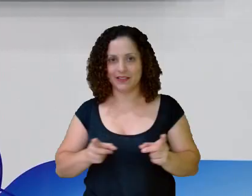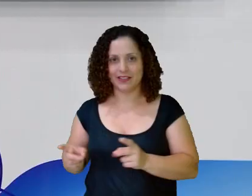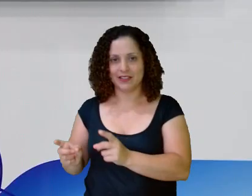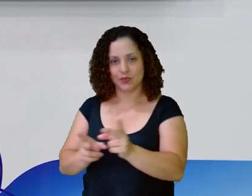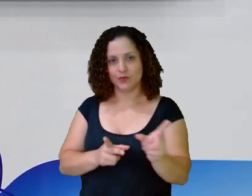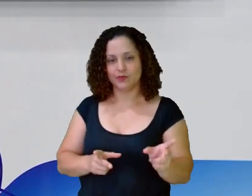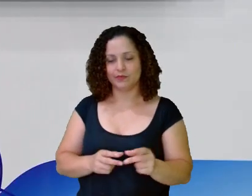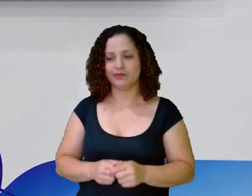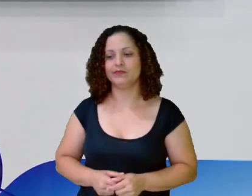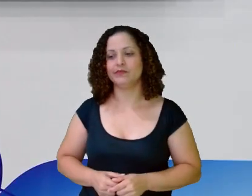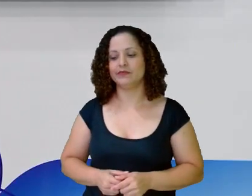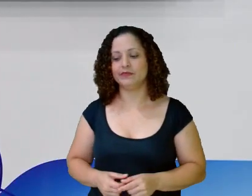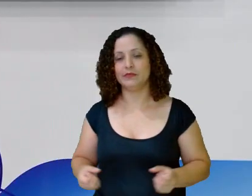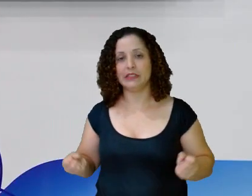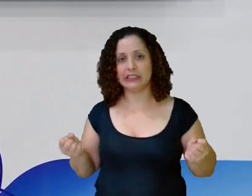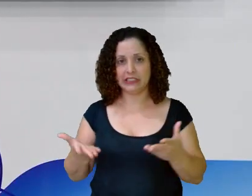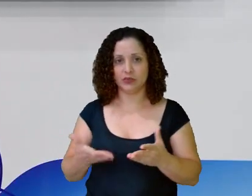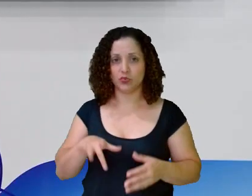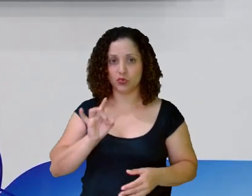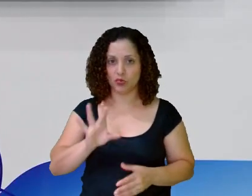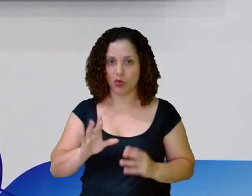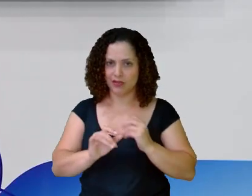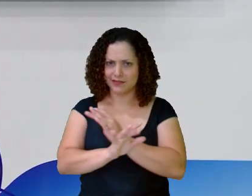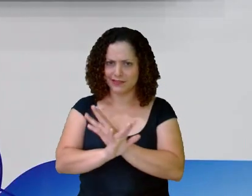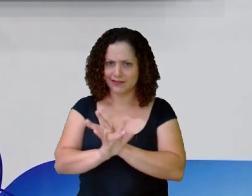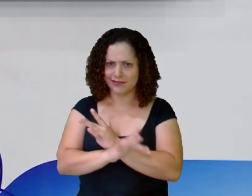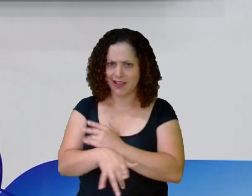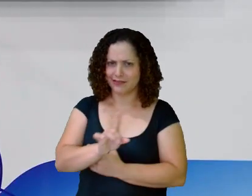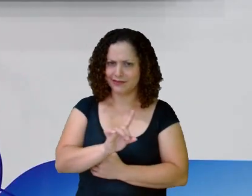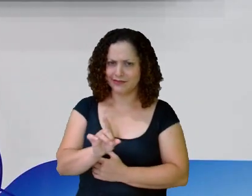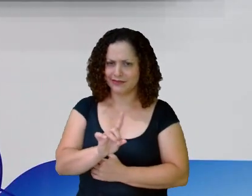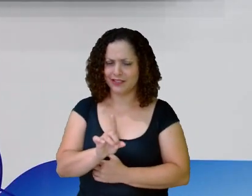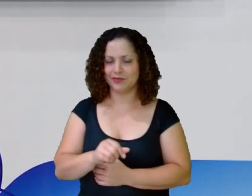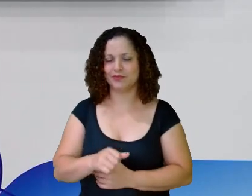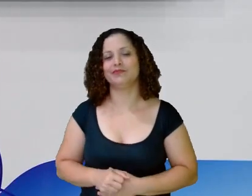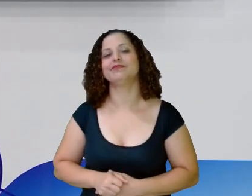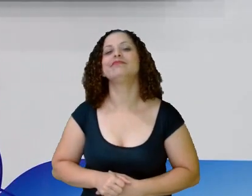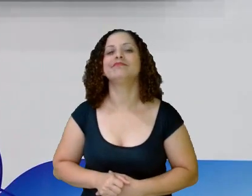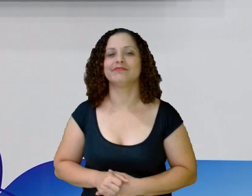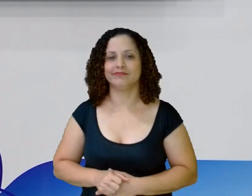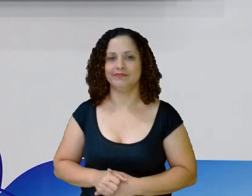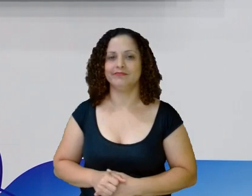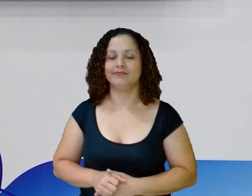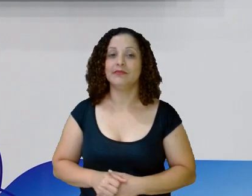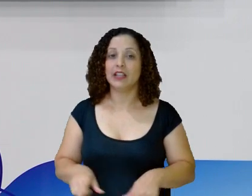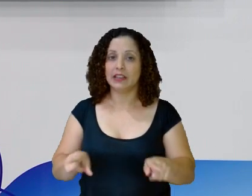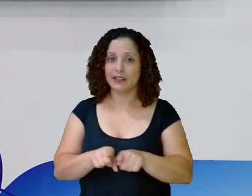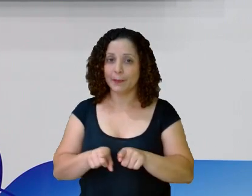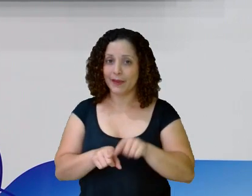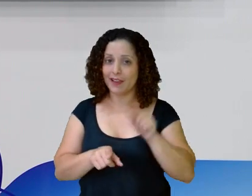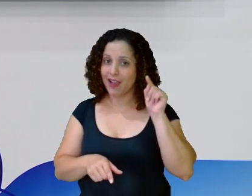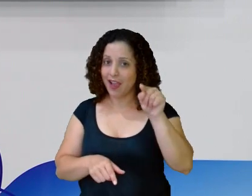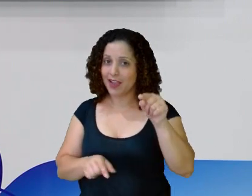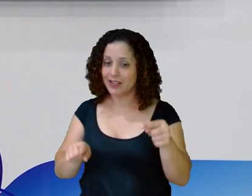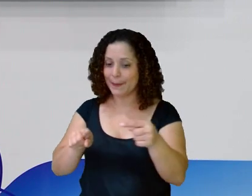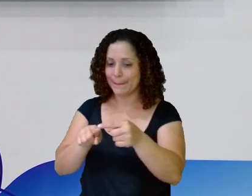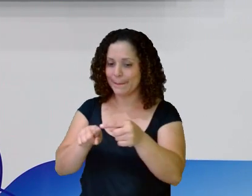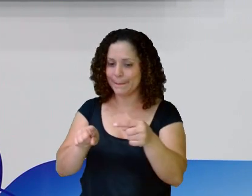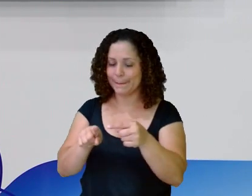Isso não acontece não só nos centros urbanos, não só acontece na cidade, não. Aí no seu bairro também deve